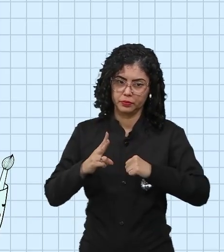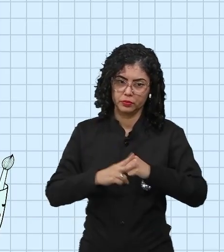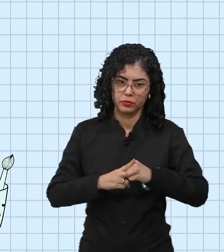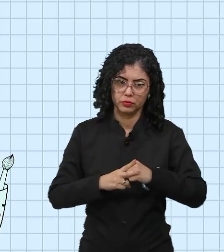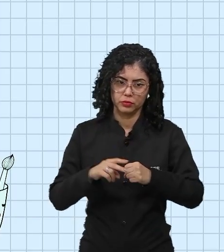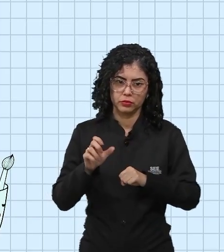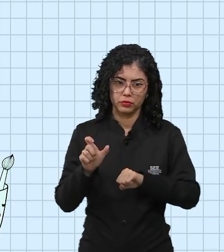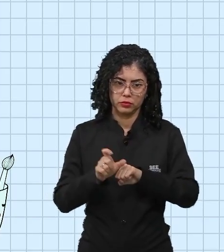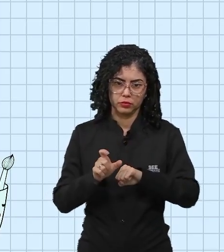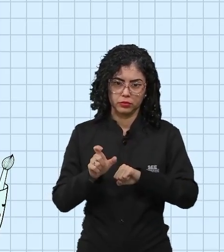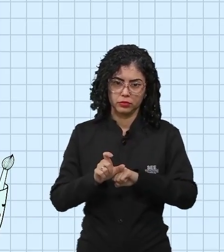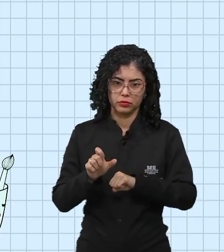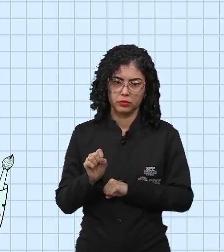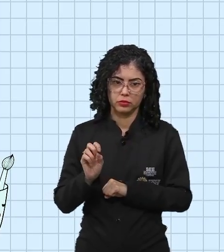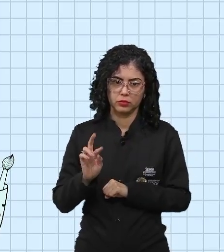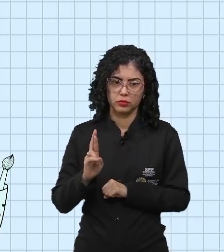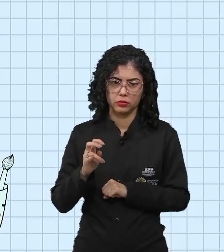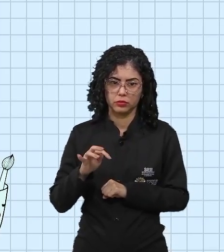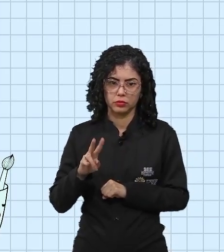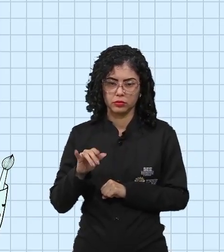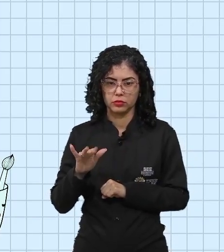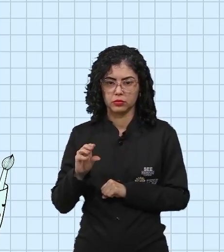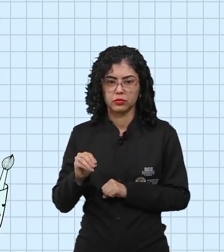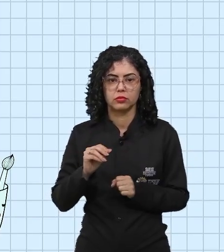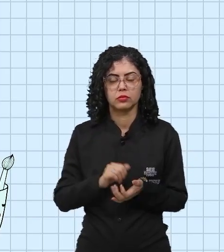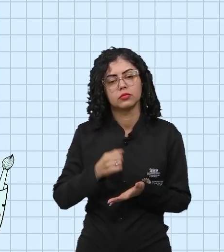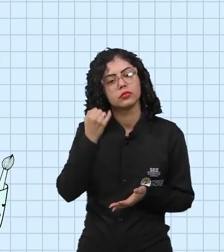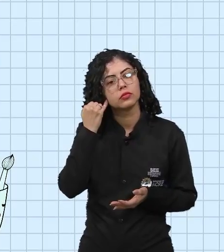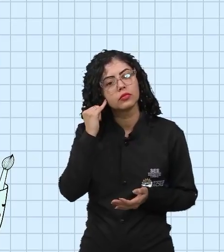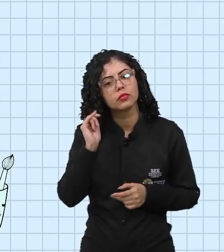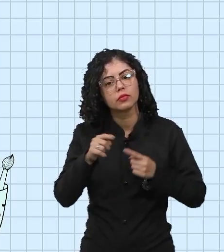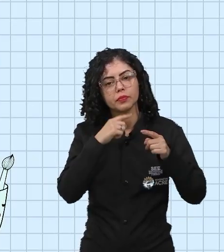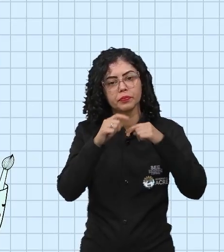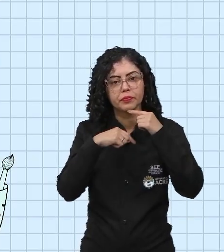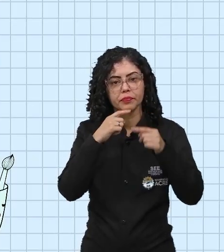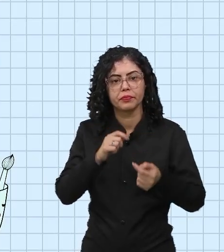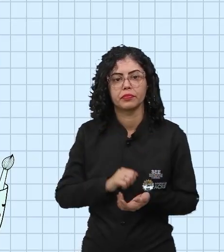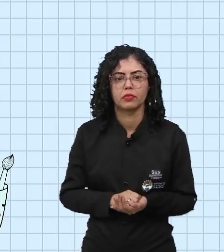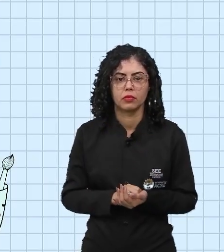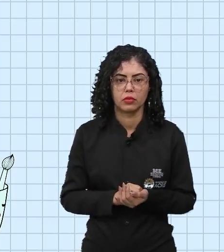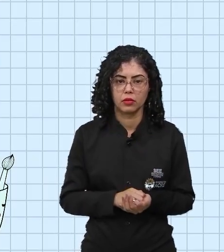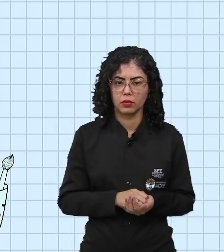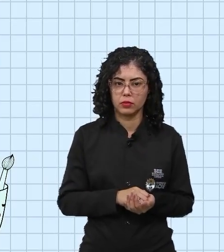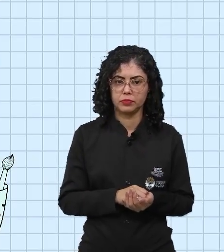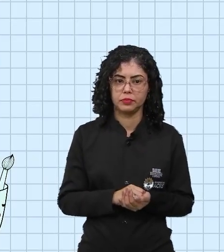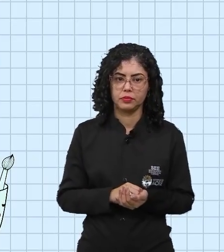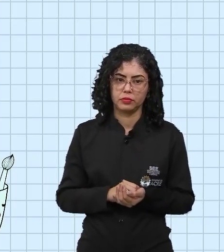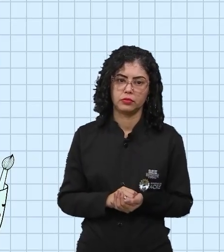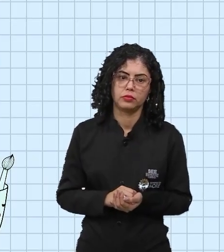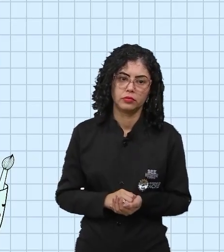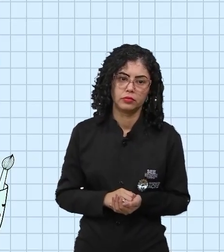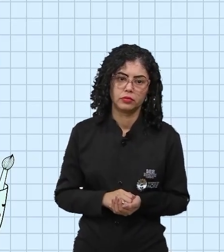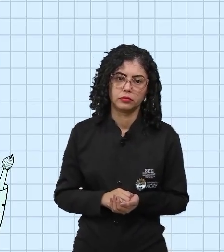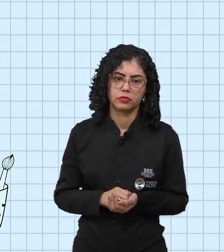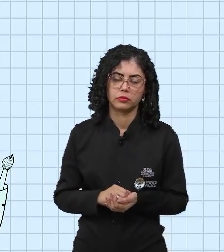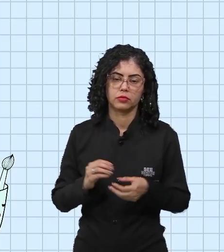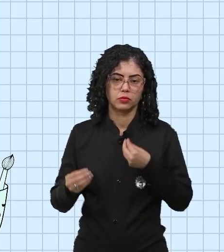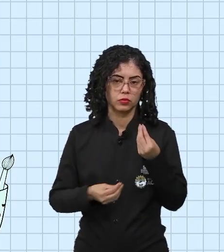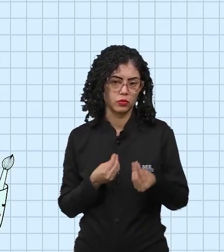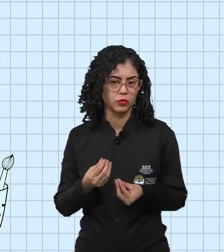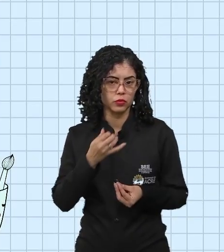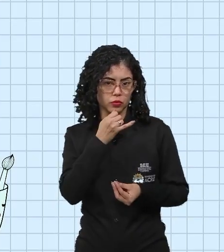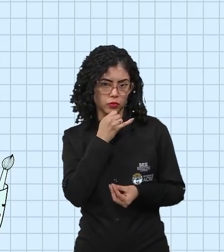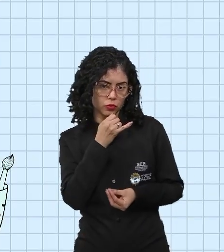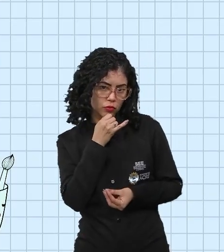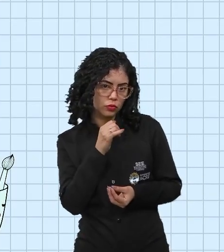modo subjetivo, que é aquele que dá a ideia de dúvida, mas também tem os verbos opinativos, como por